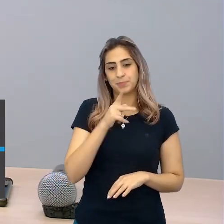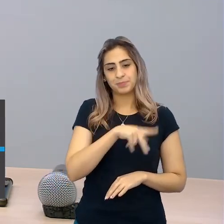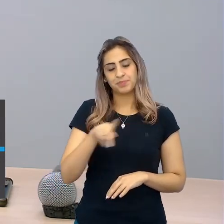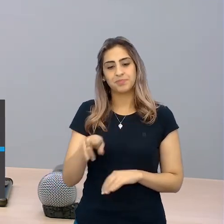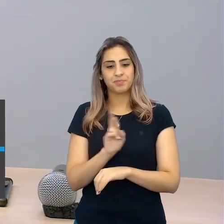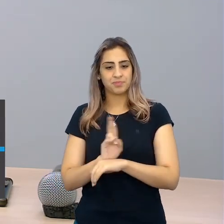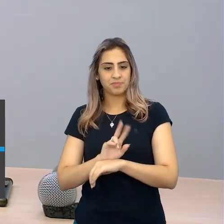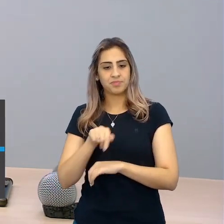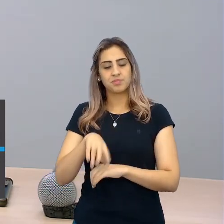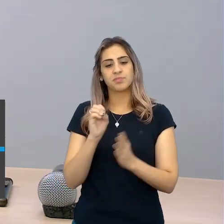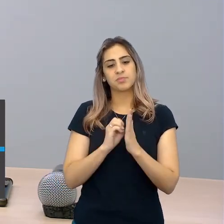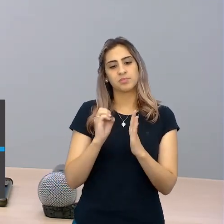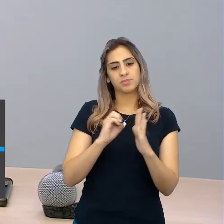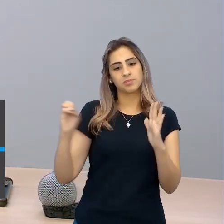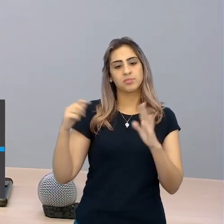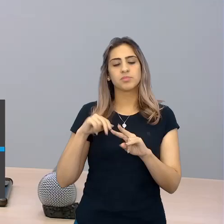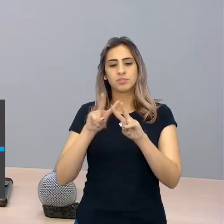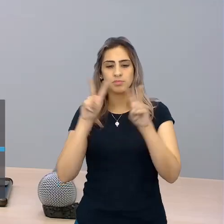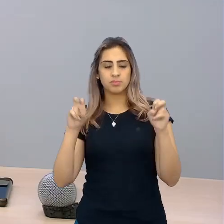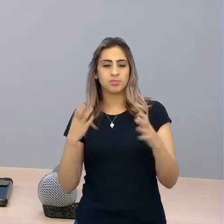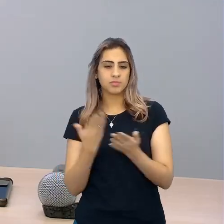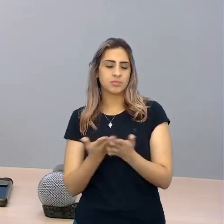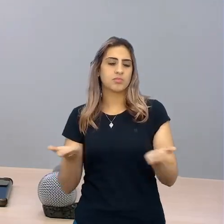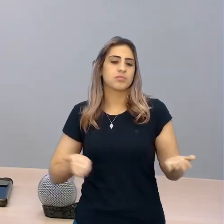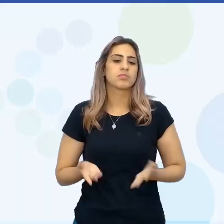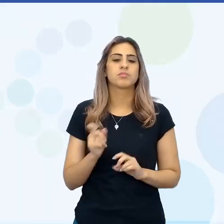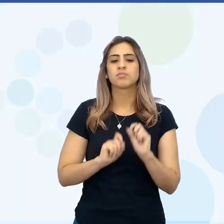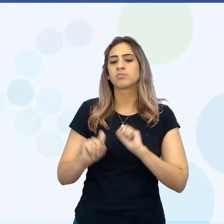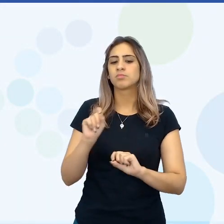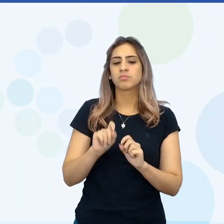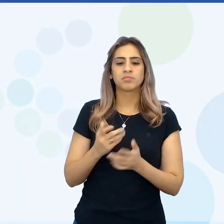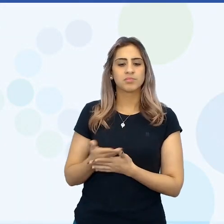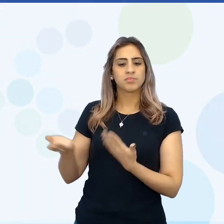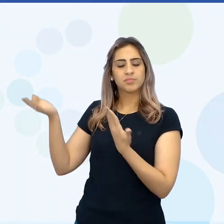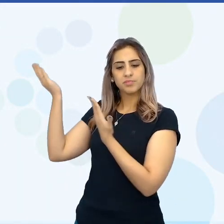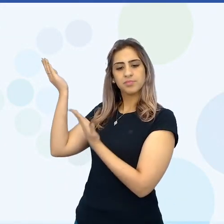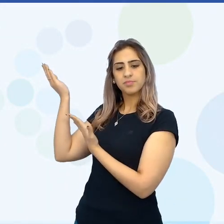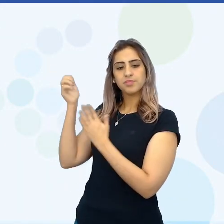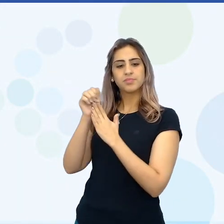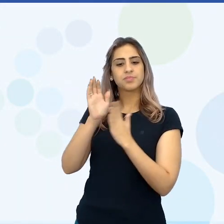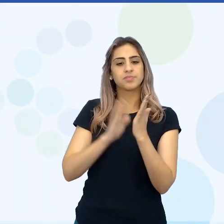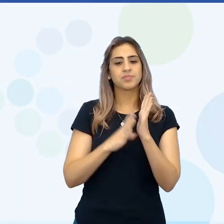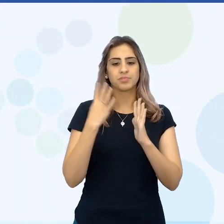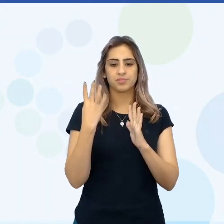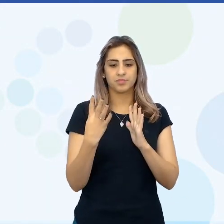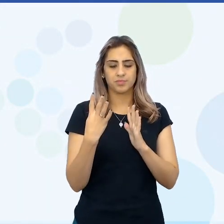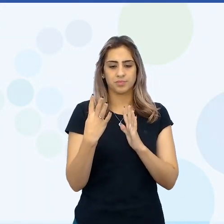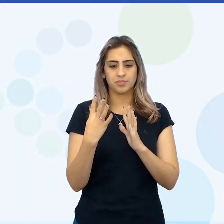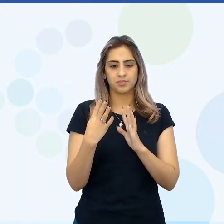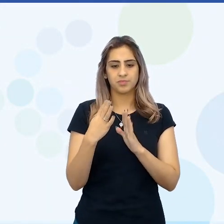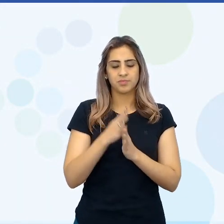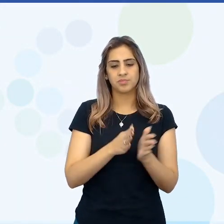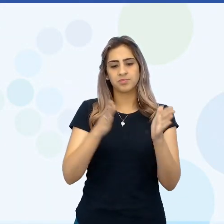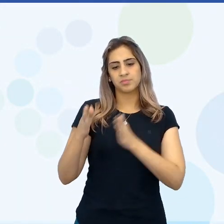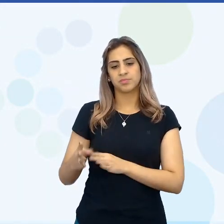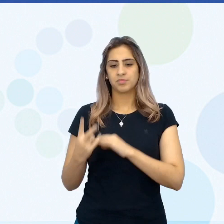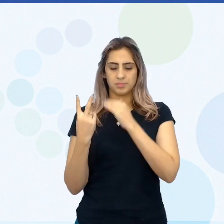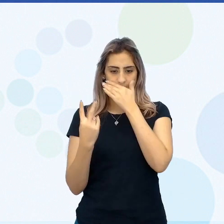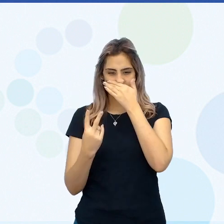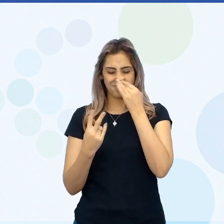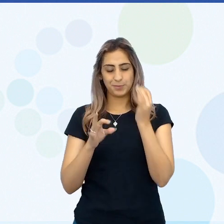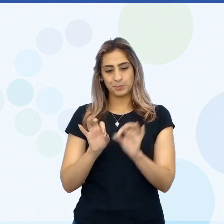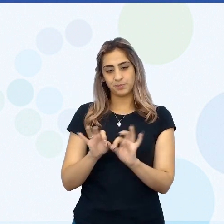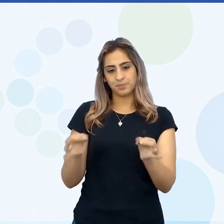aqui do Centro de Mídias, e o tema da nossa aula de hoje é, olha aí na tela para vocês, atividade 4, regressão linear